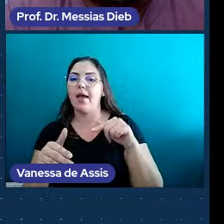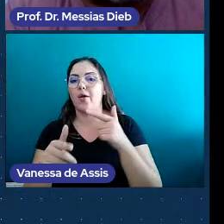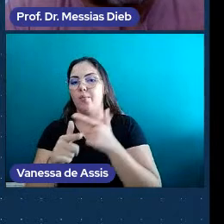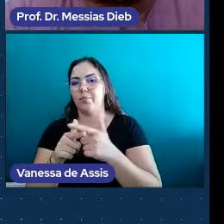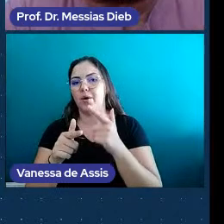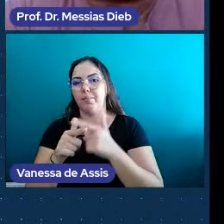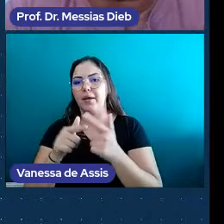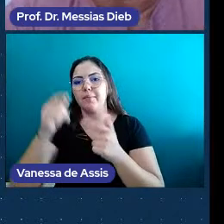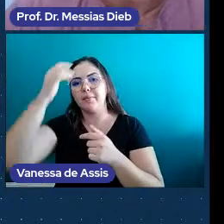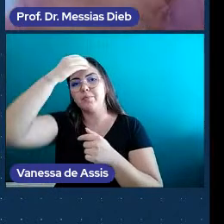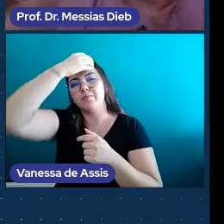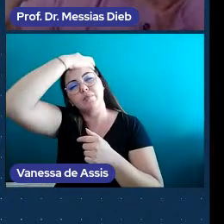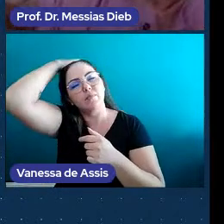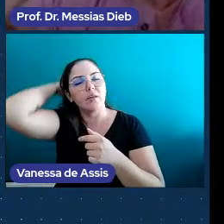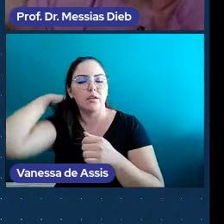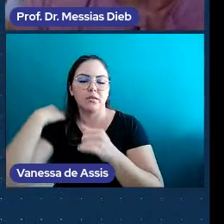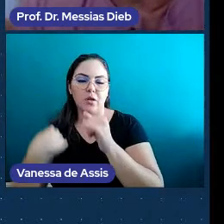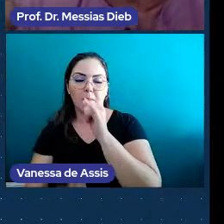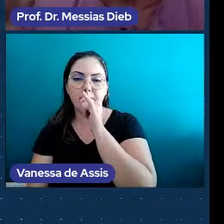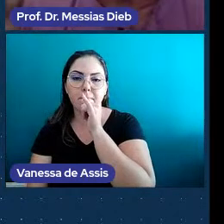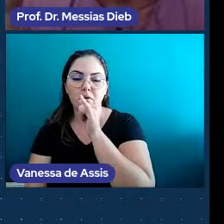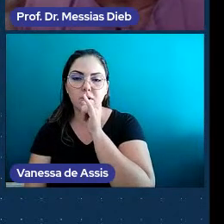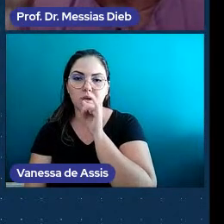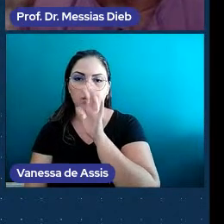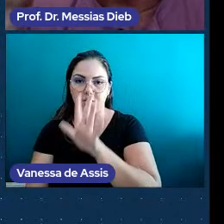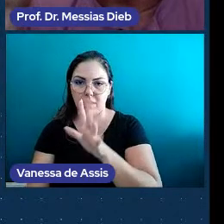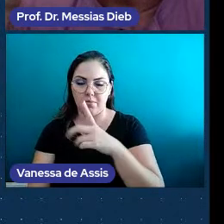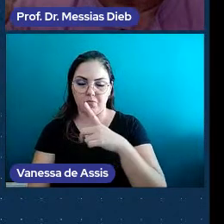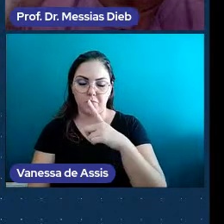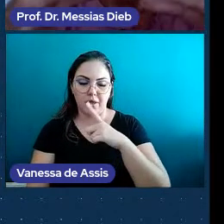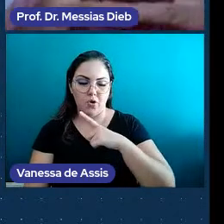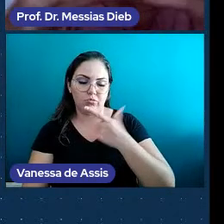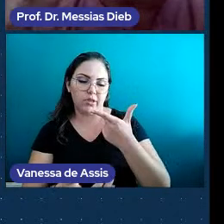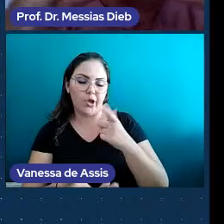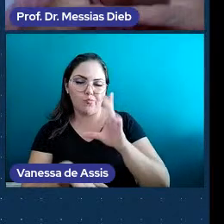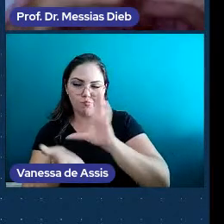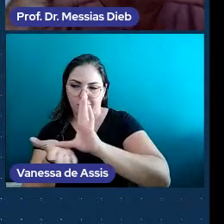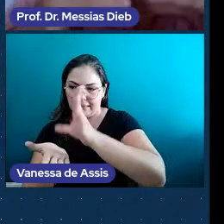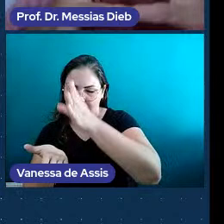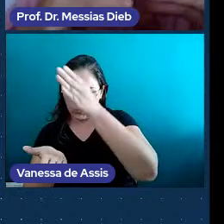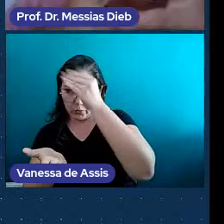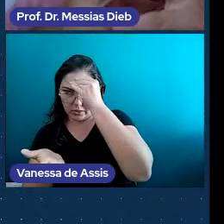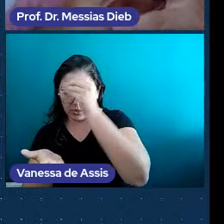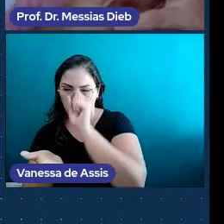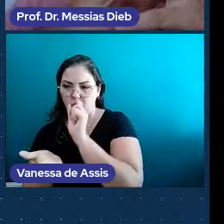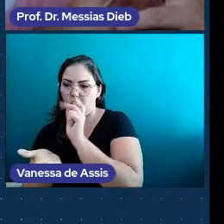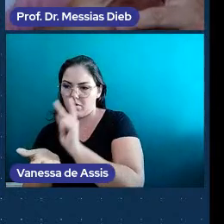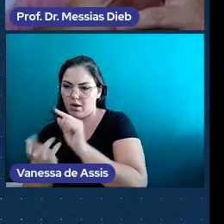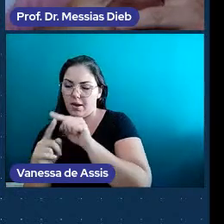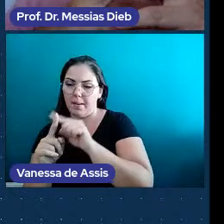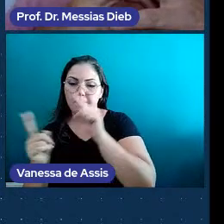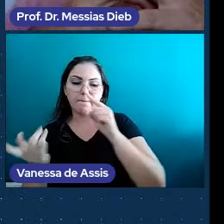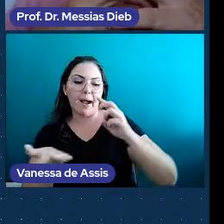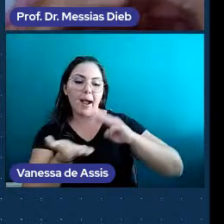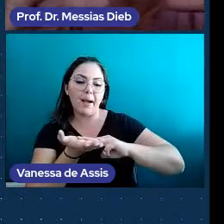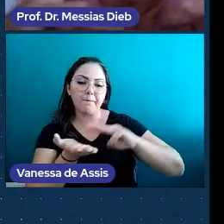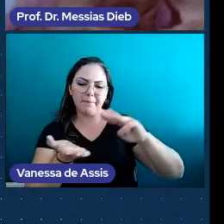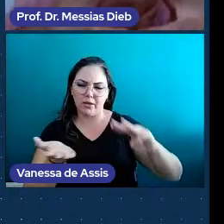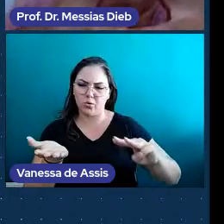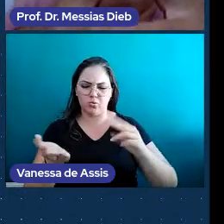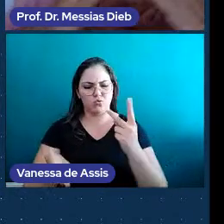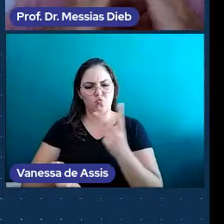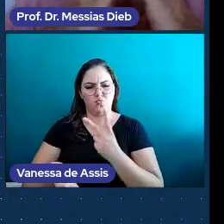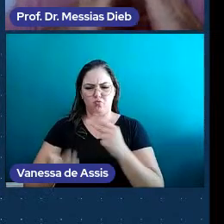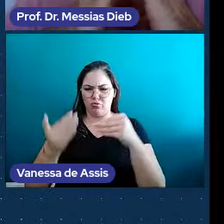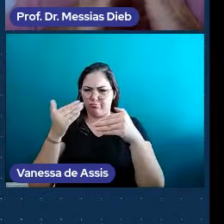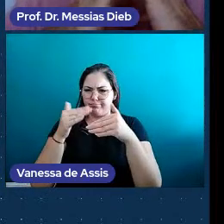adotar um determinado tipo de teoria, mas que não dialoga com a sua metodologia? Então, é muito importante você perceber que esse